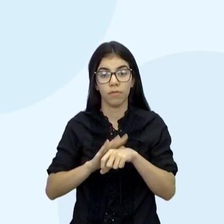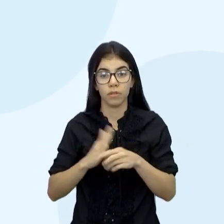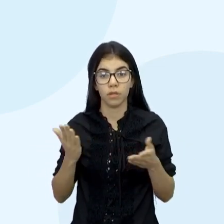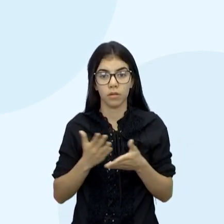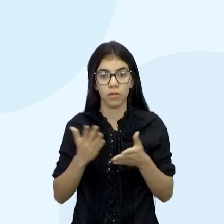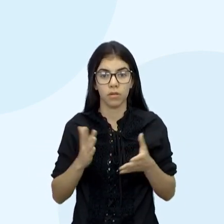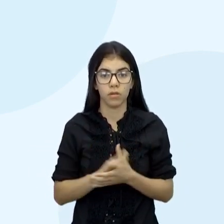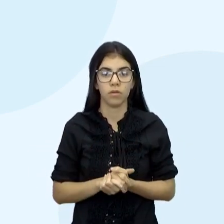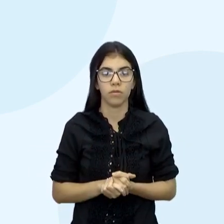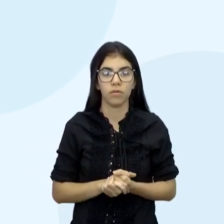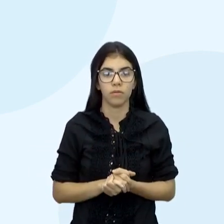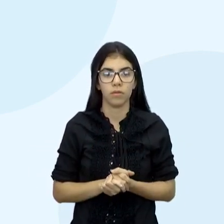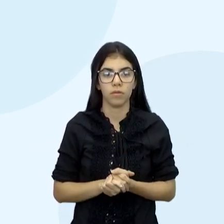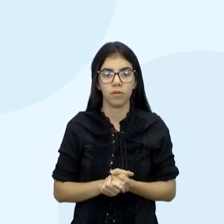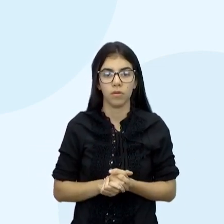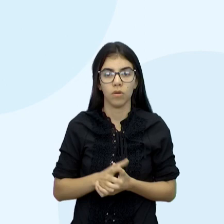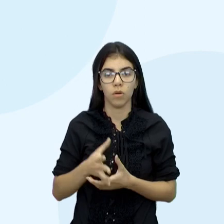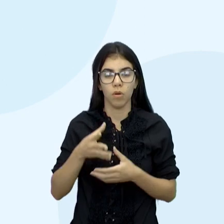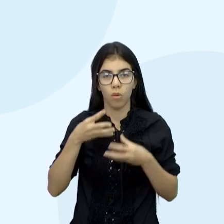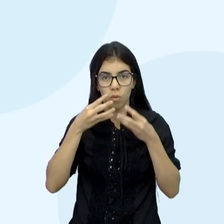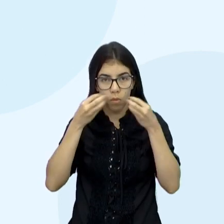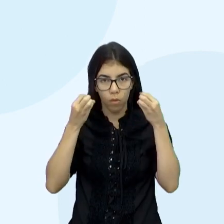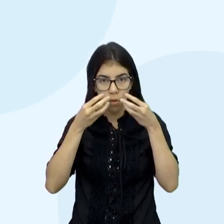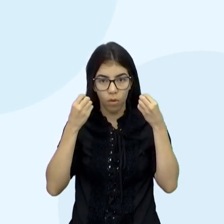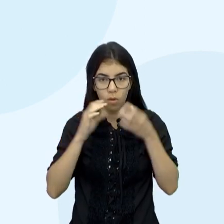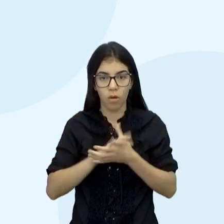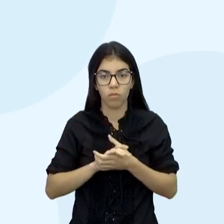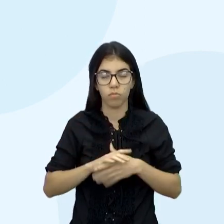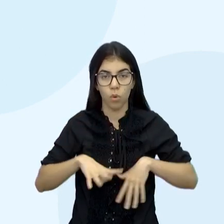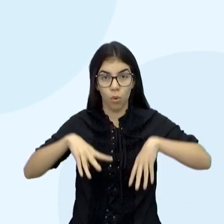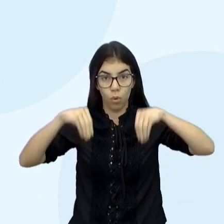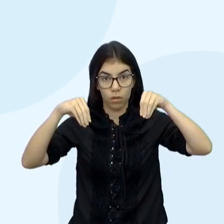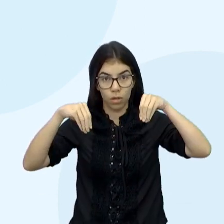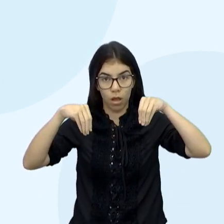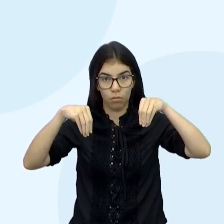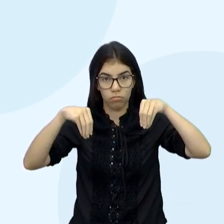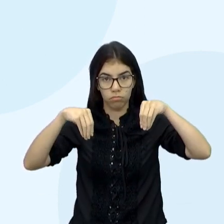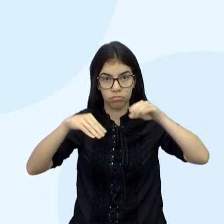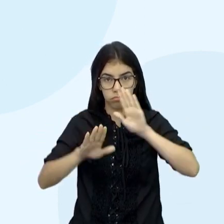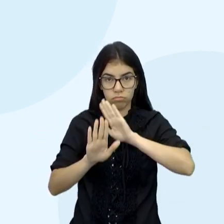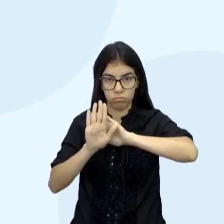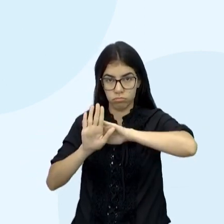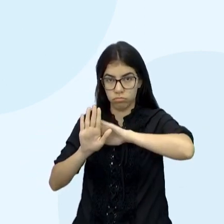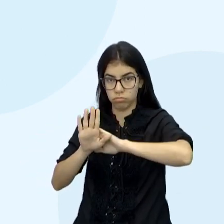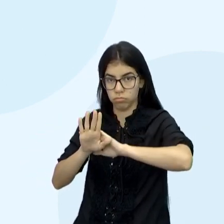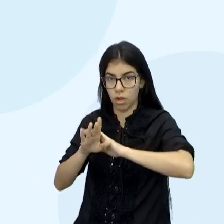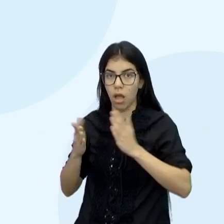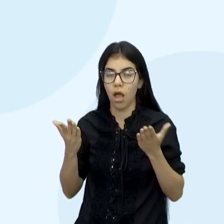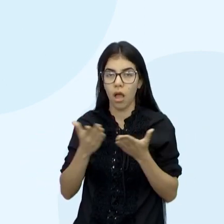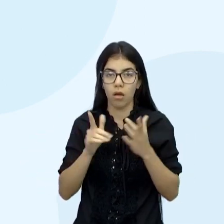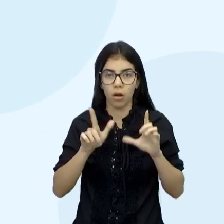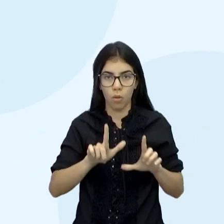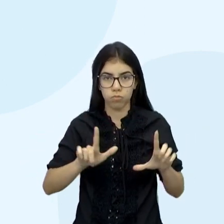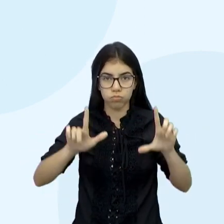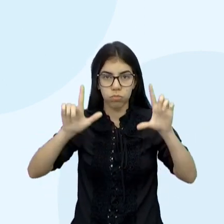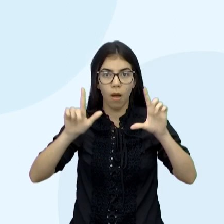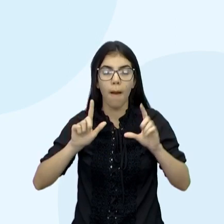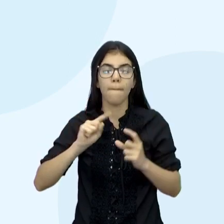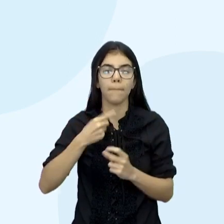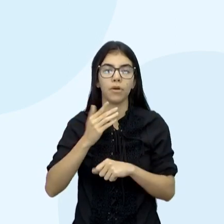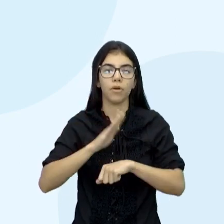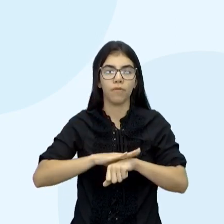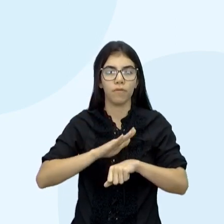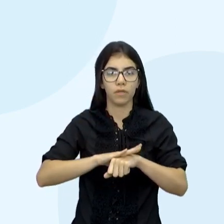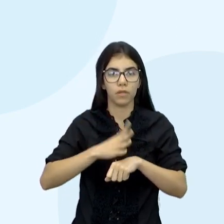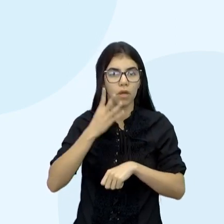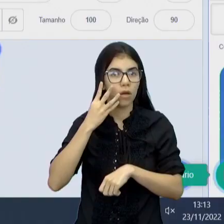agora? E vai ficar assim, ó, tá? O gatinho com o castelinho lá atrás. Então agora eu vou pedir para espelhar a tela do Osmar pra gente executar no